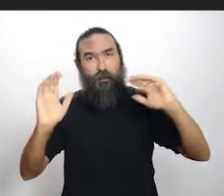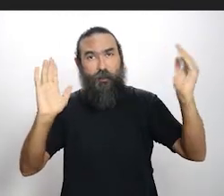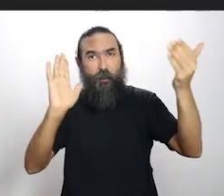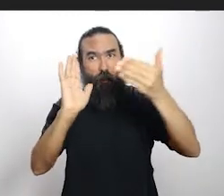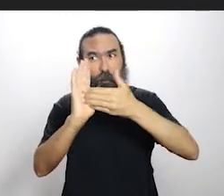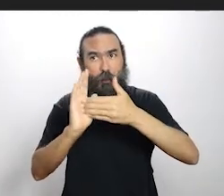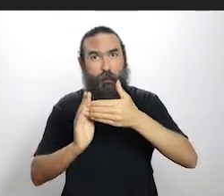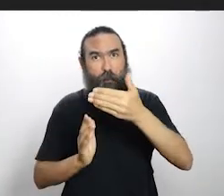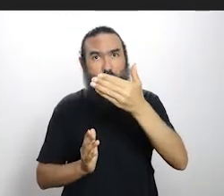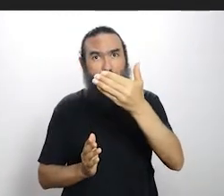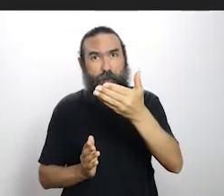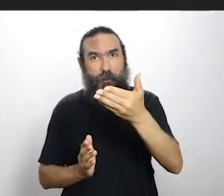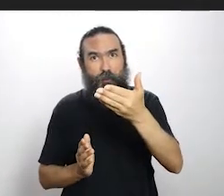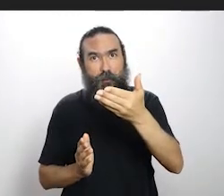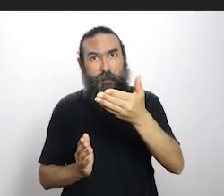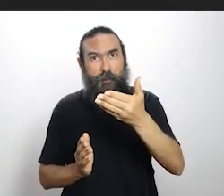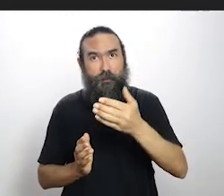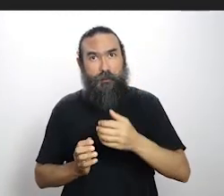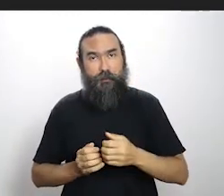mundo.